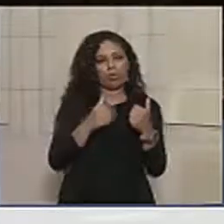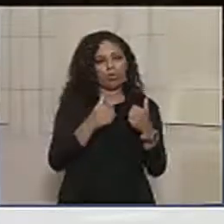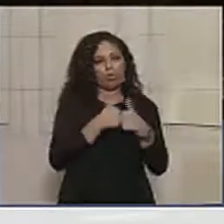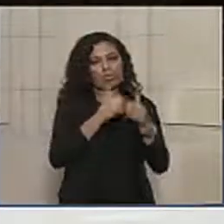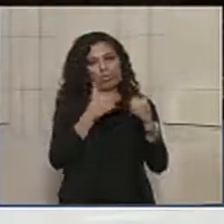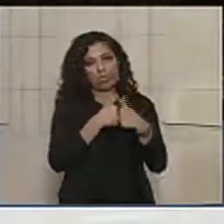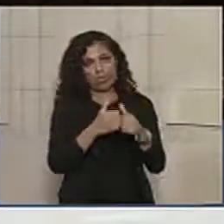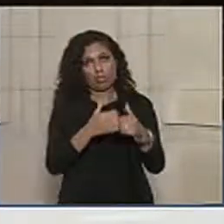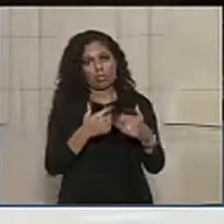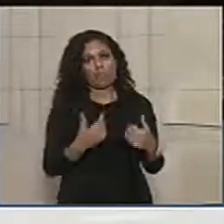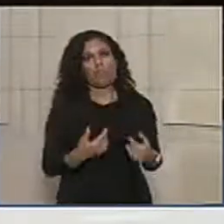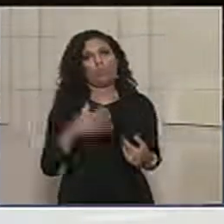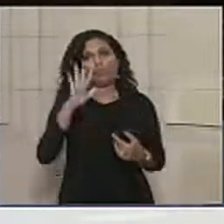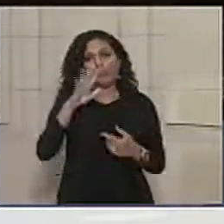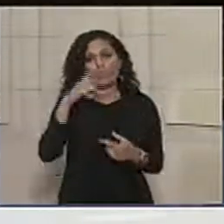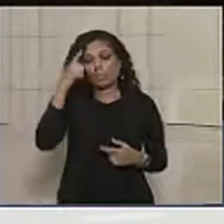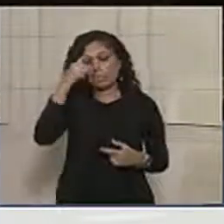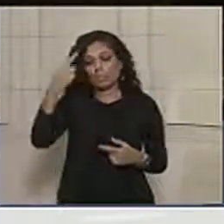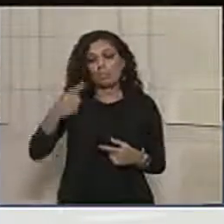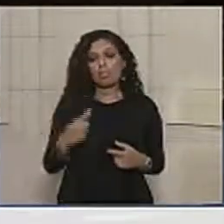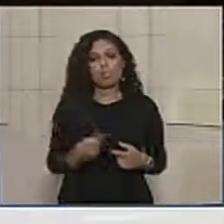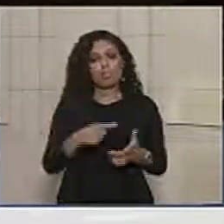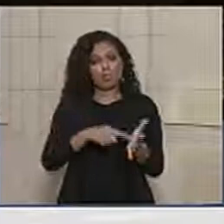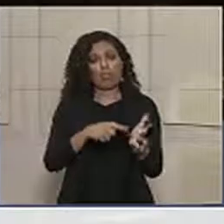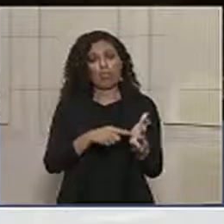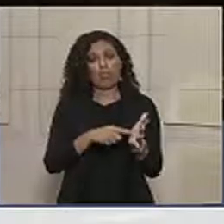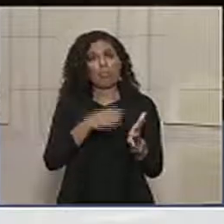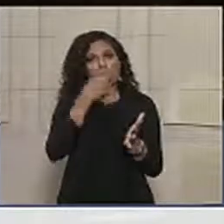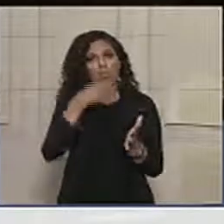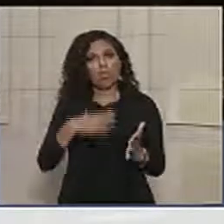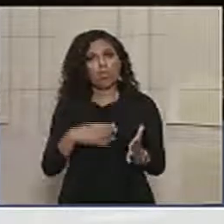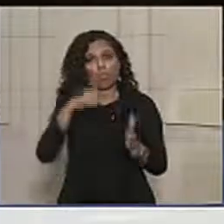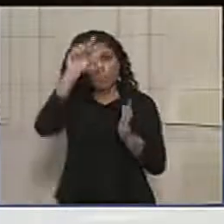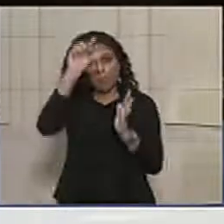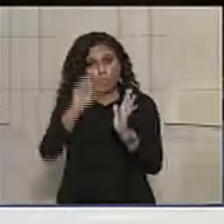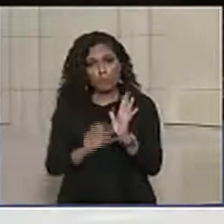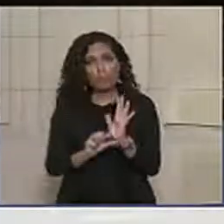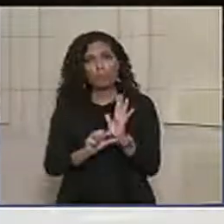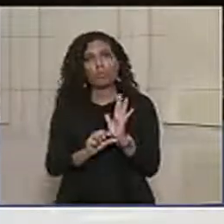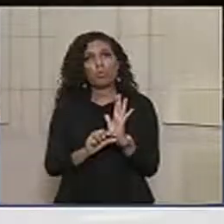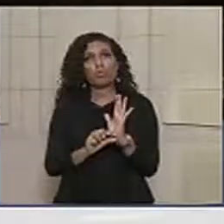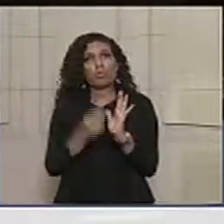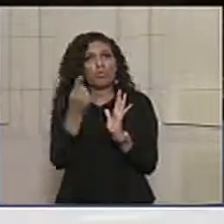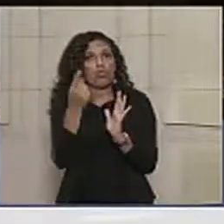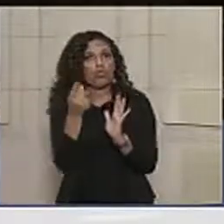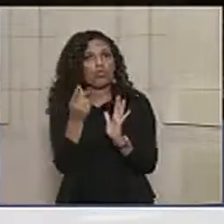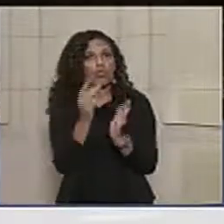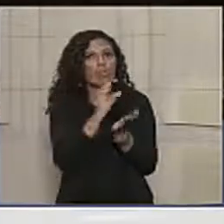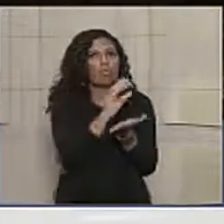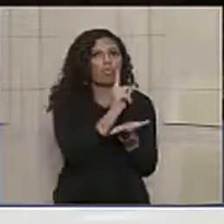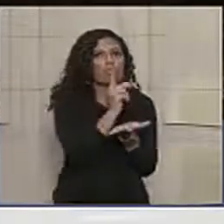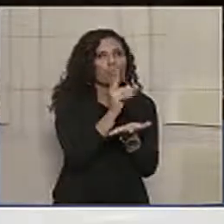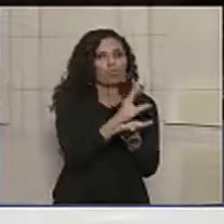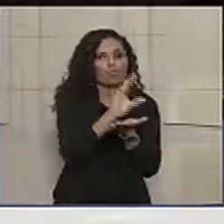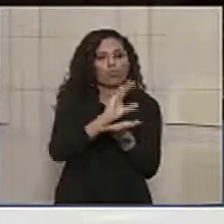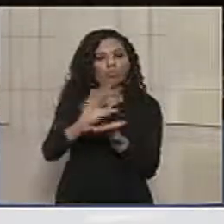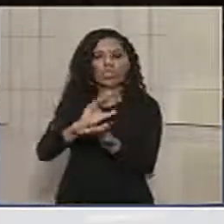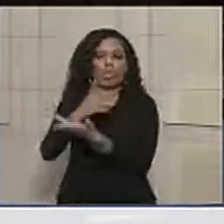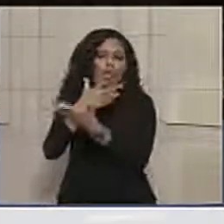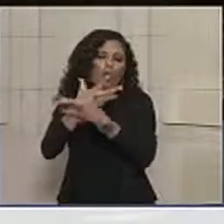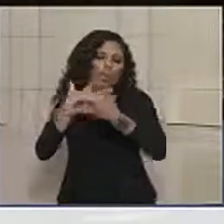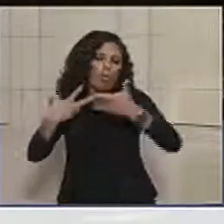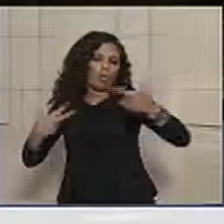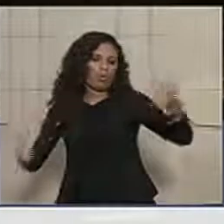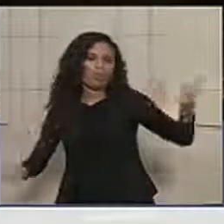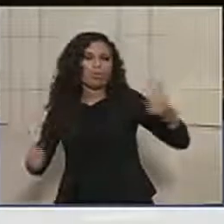a eficiência do serviço nos últimos anos, a diminuição dos custos e diversos outros adendos que foram feitos,